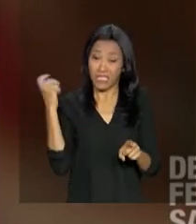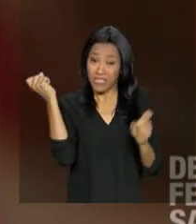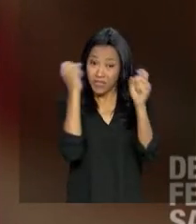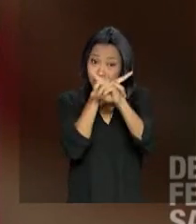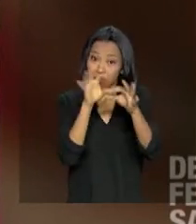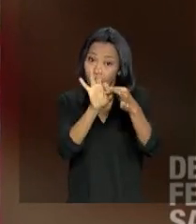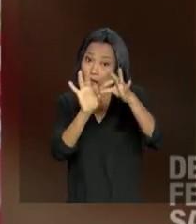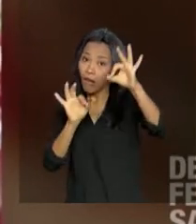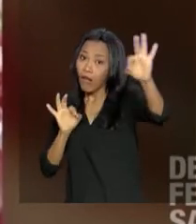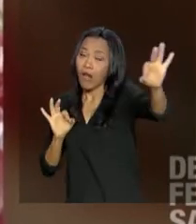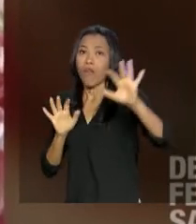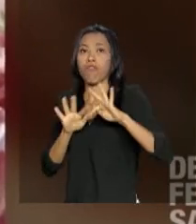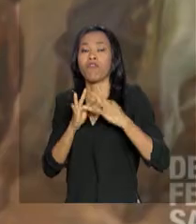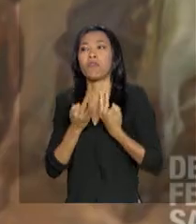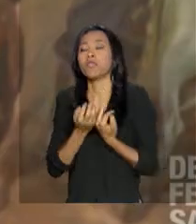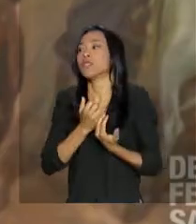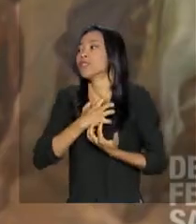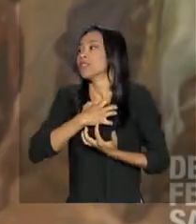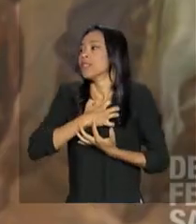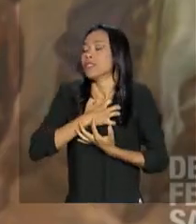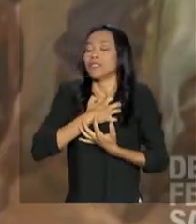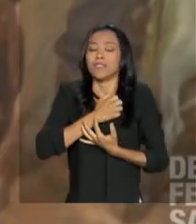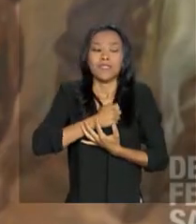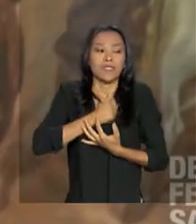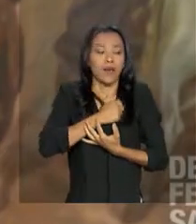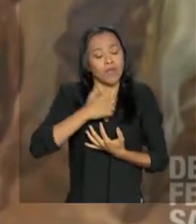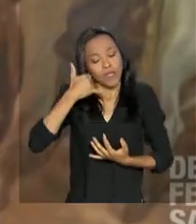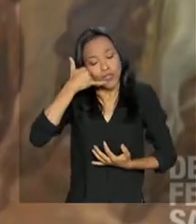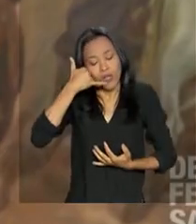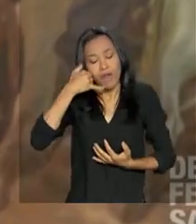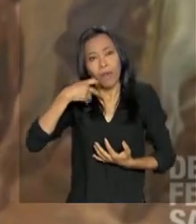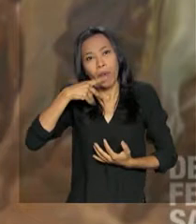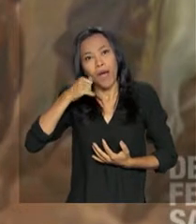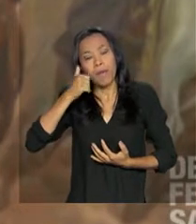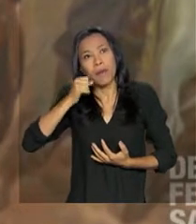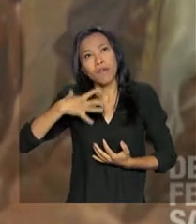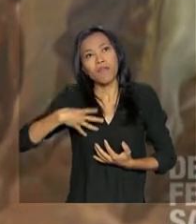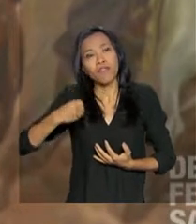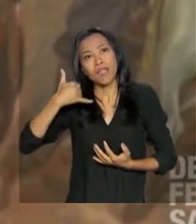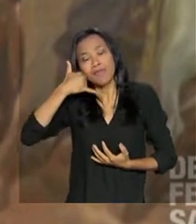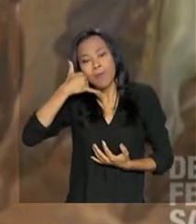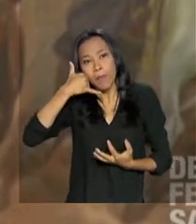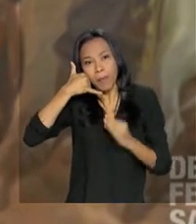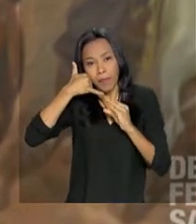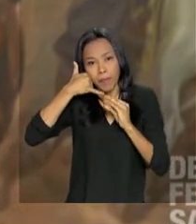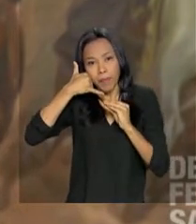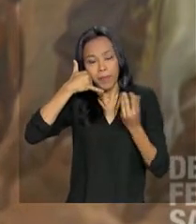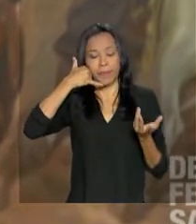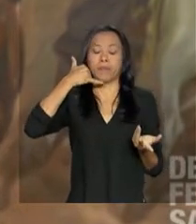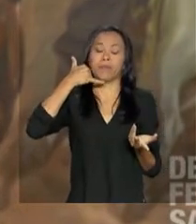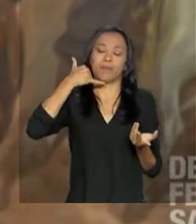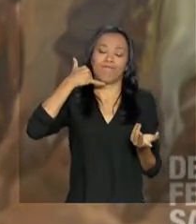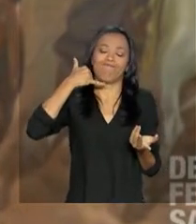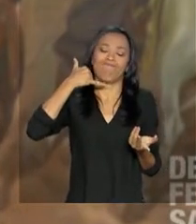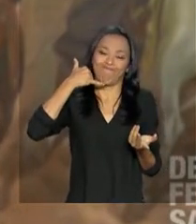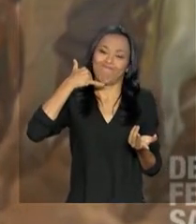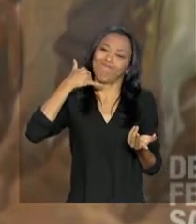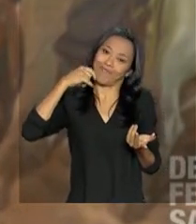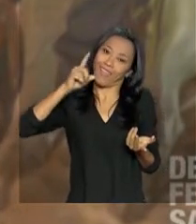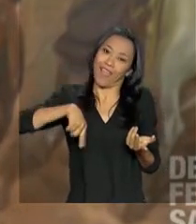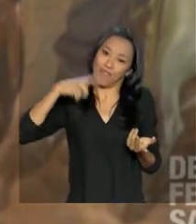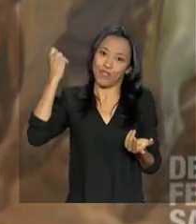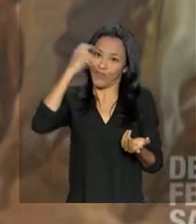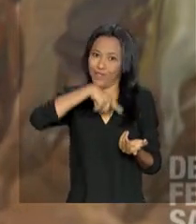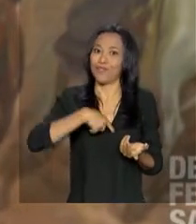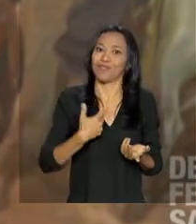da família. De vez em quando dava para pegar, chorar, falando no telefone com meu pai, minha mãe, minha filha também. E essa foi uma das